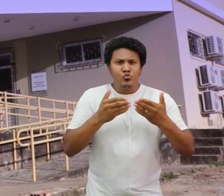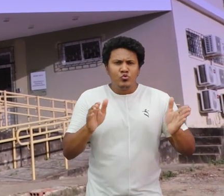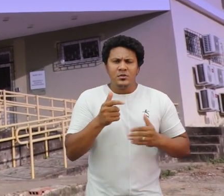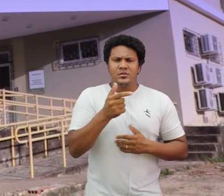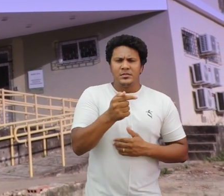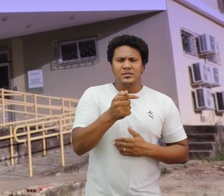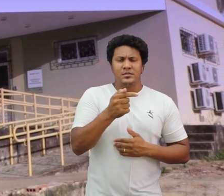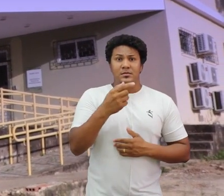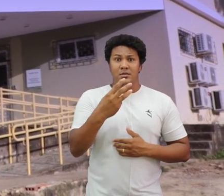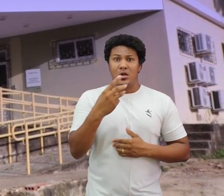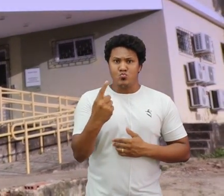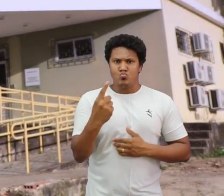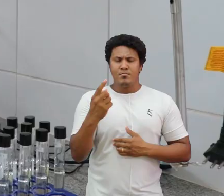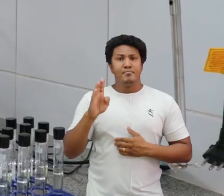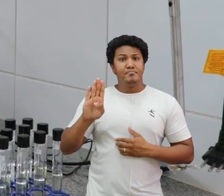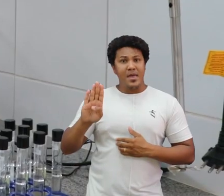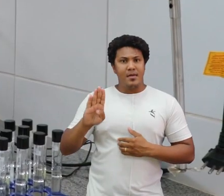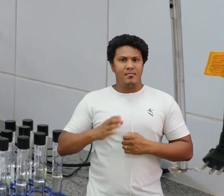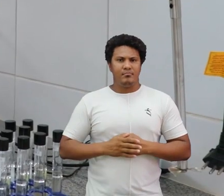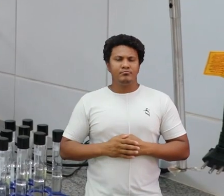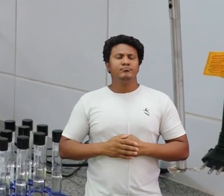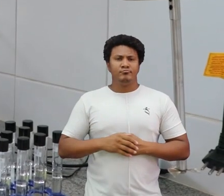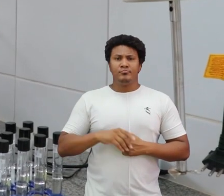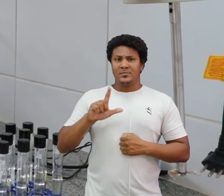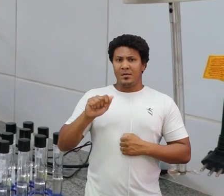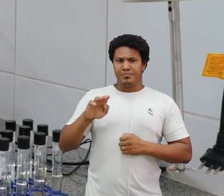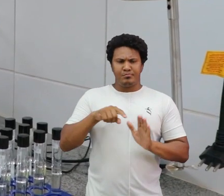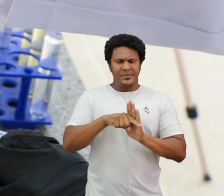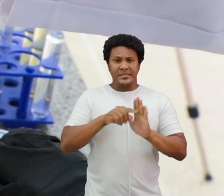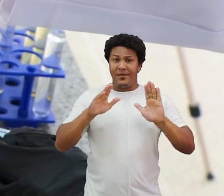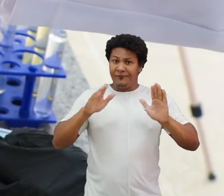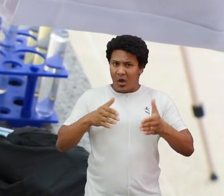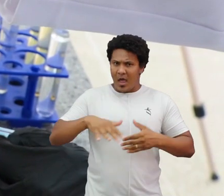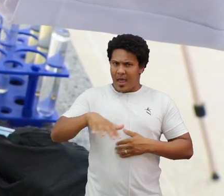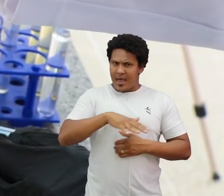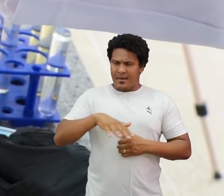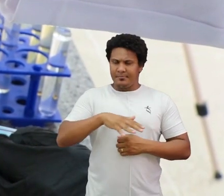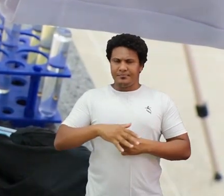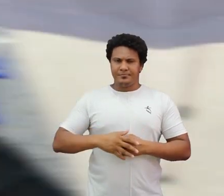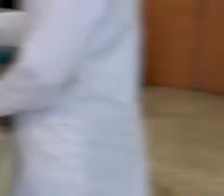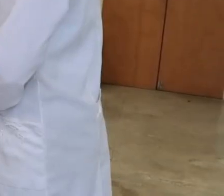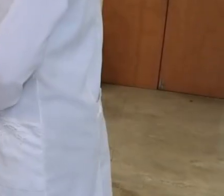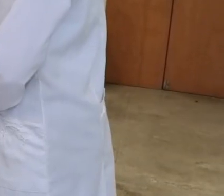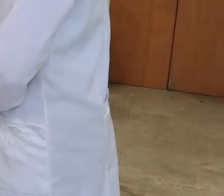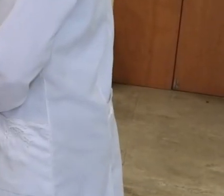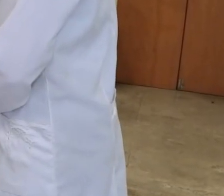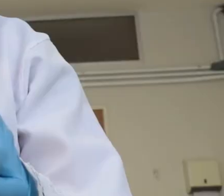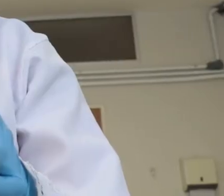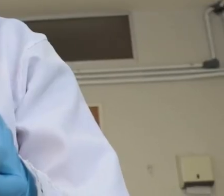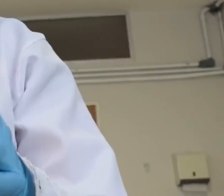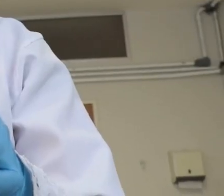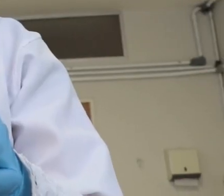do bloco 731B, Laboratórios de Pesquisa em Engenharia Química.